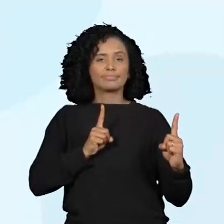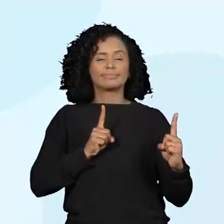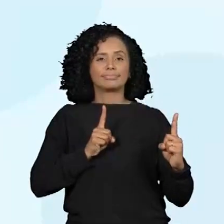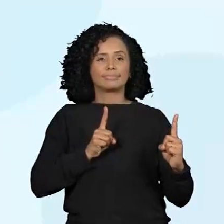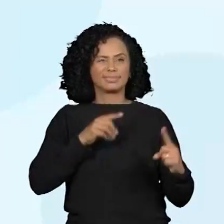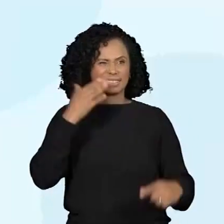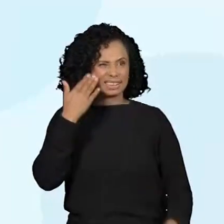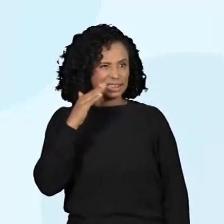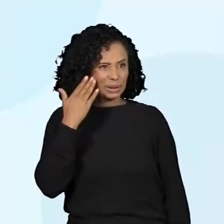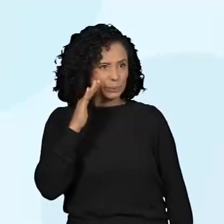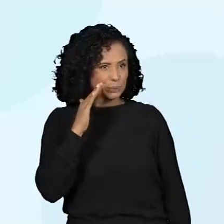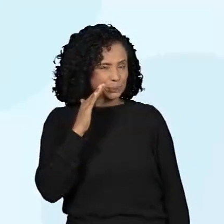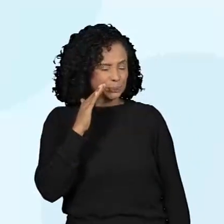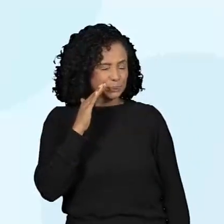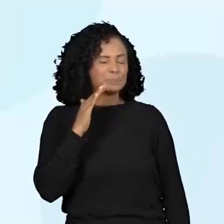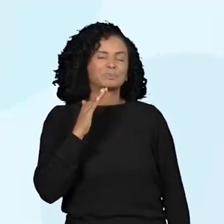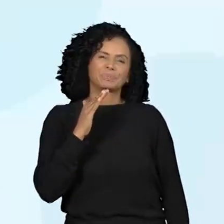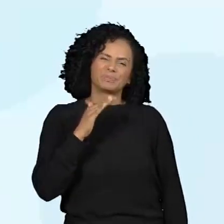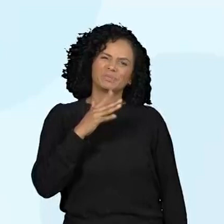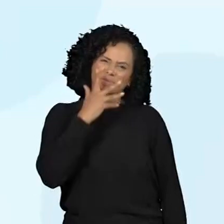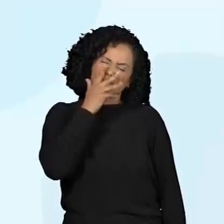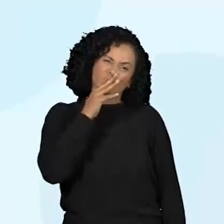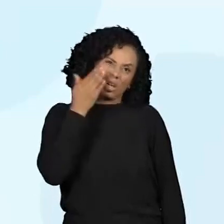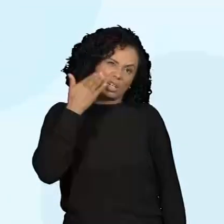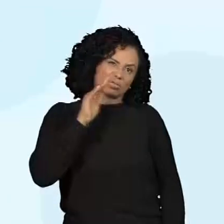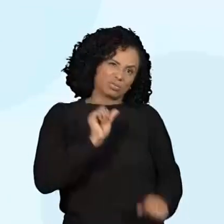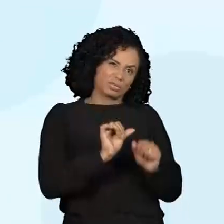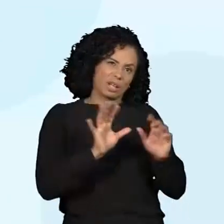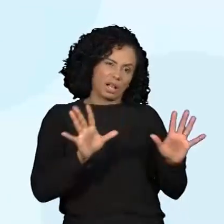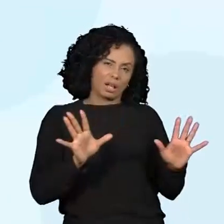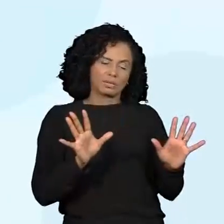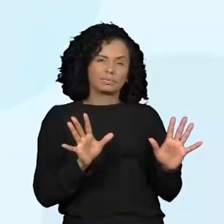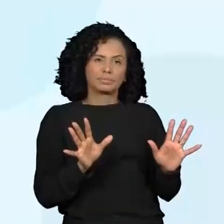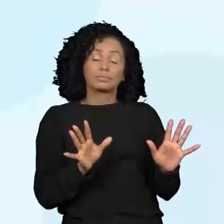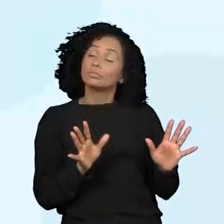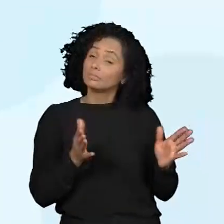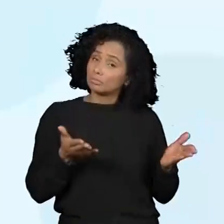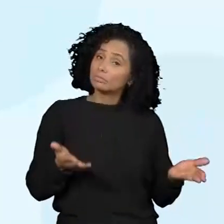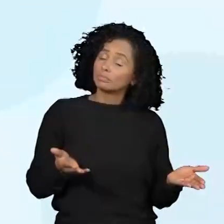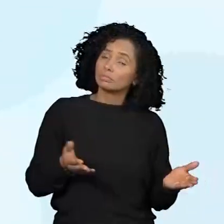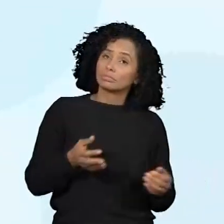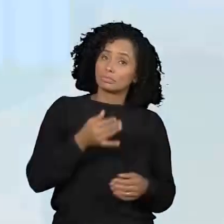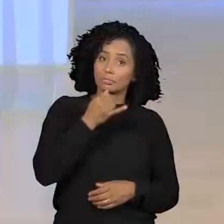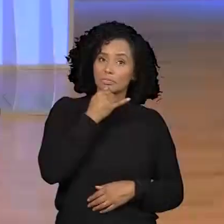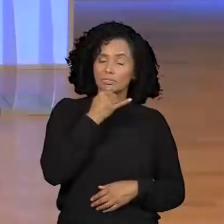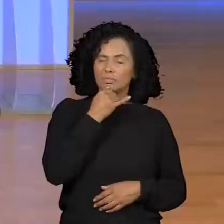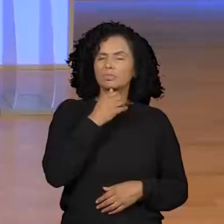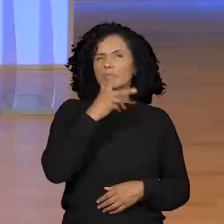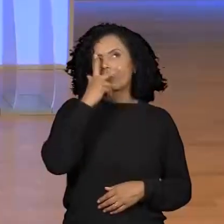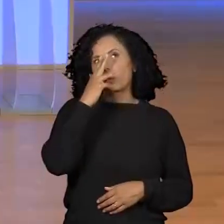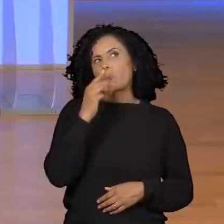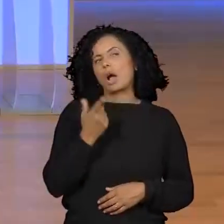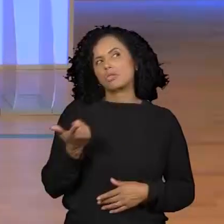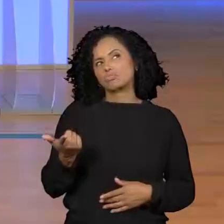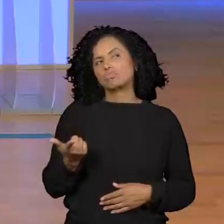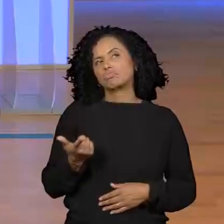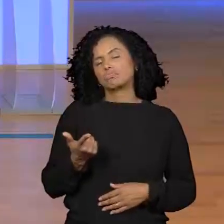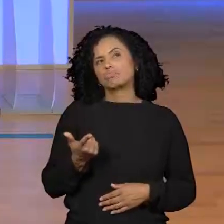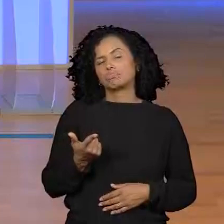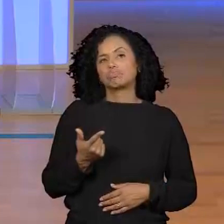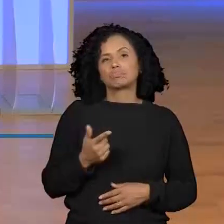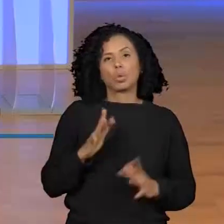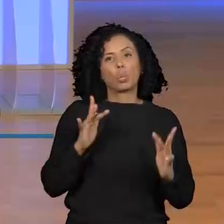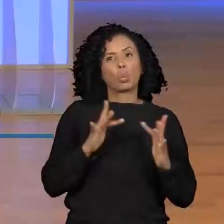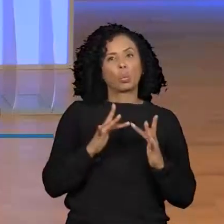Entendeu, professor? É bastante coisa, mas acho que dá para ir. Sim. Por exemplo, de percussão, eu lembrei de música, que você tem que tocar. Sim. Então, é